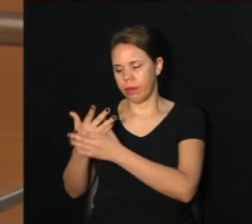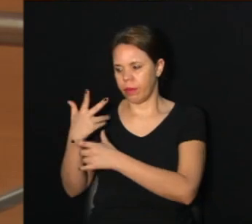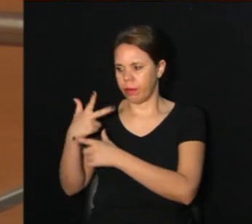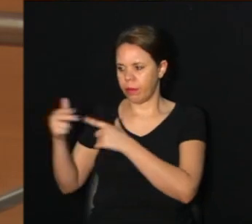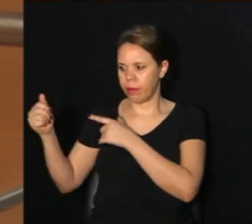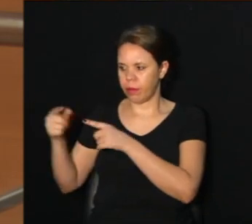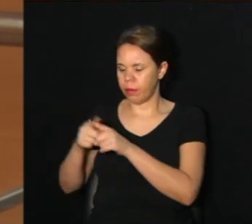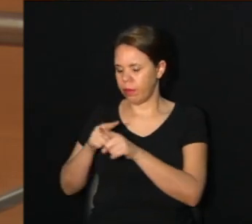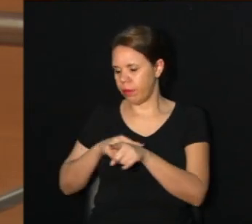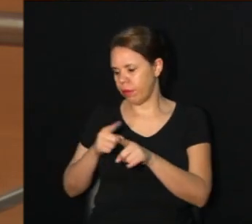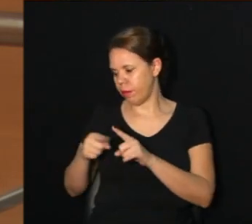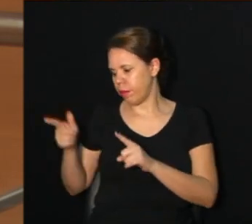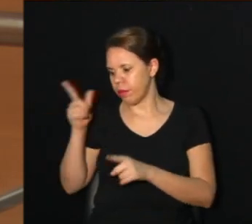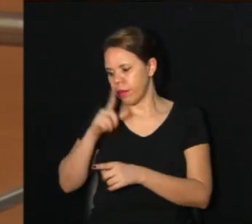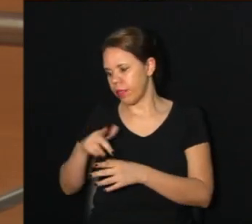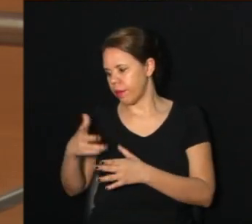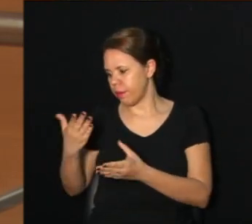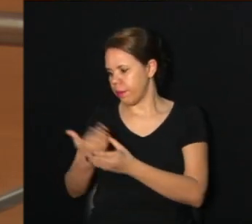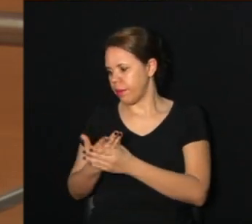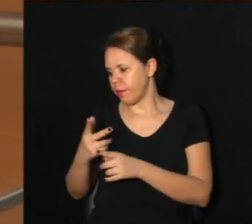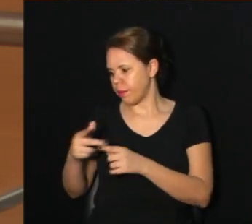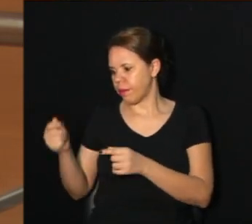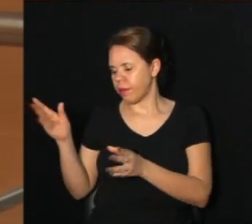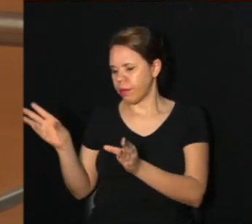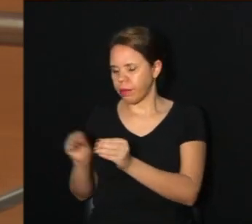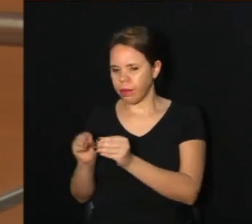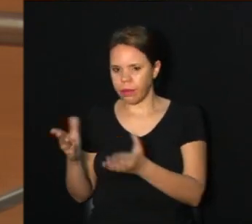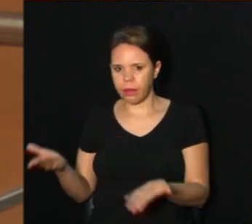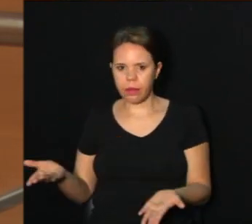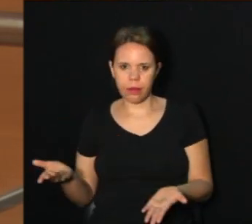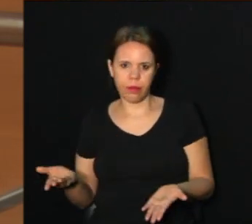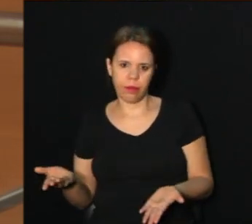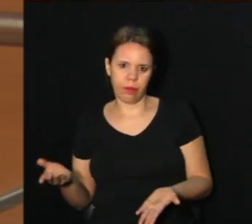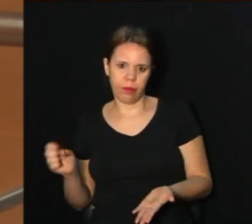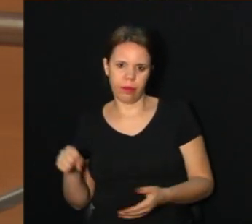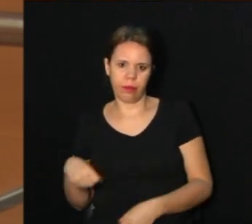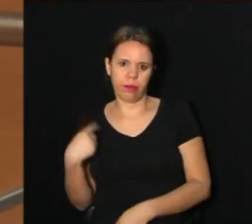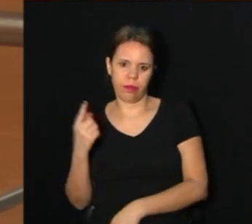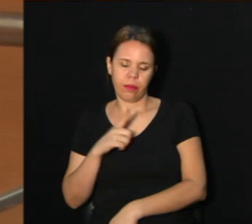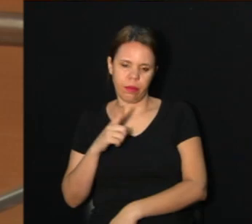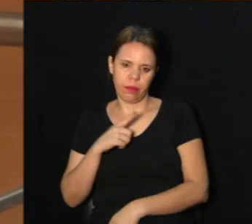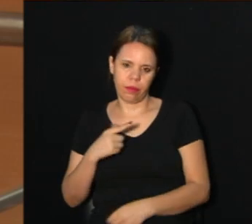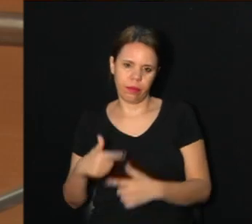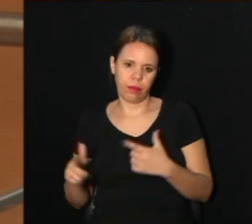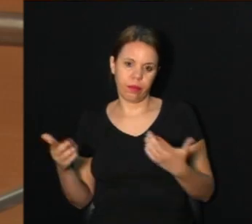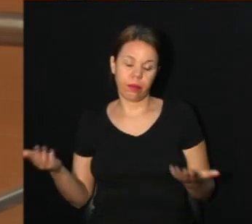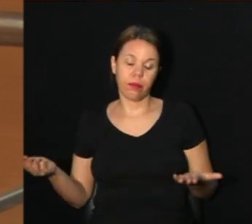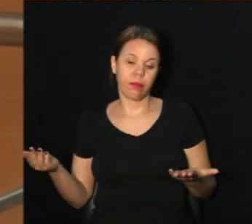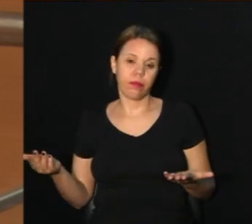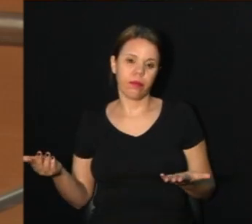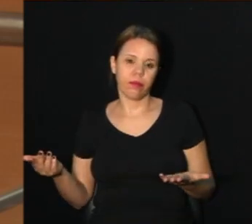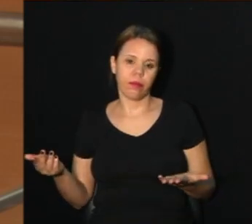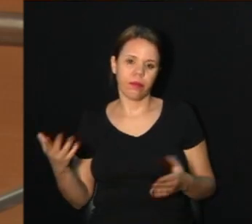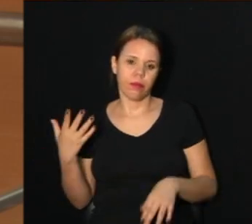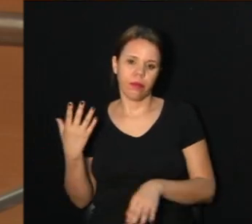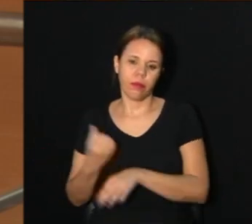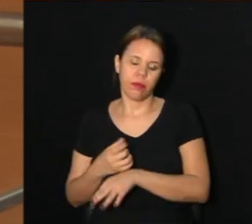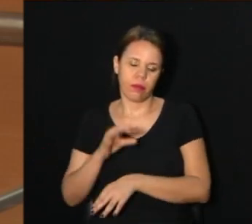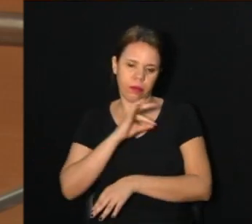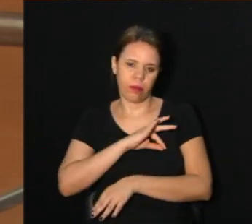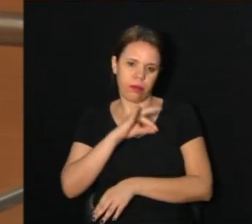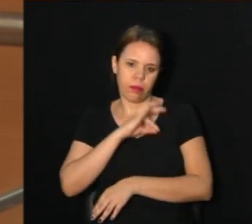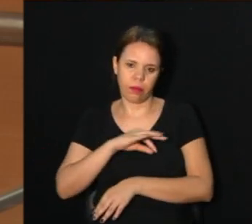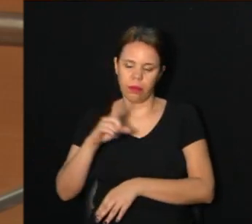do tempo ele não conseguiu, essa ação não conseguiu ser finalizada, aí sim nós temos um problema, porque ele recebeu o salário,